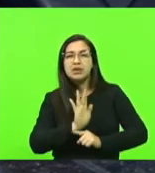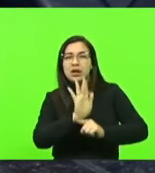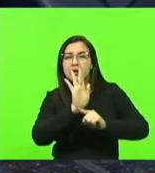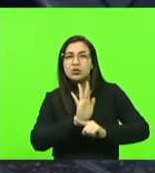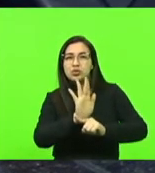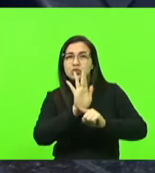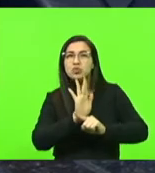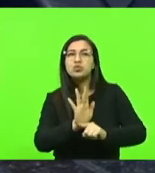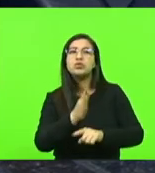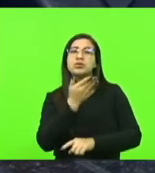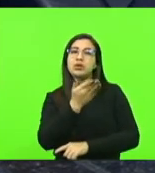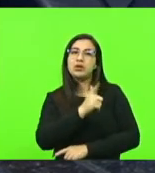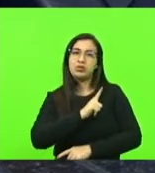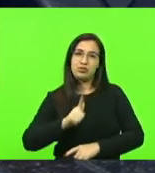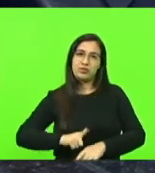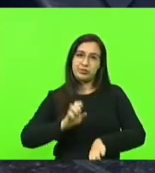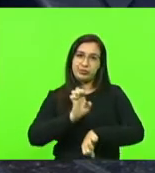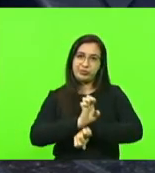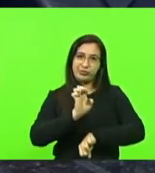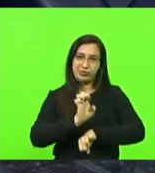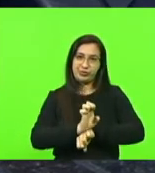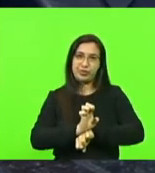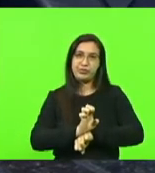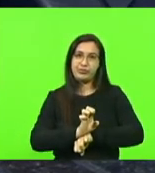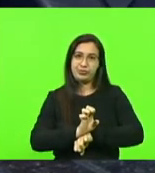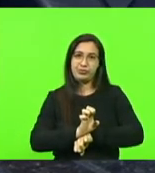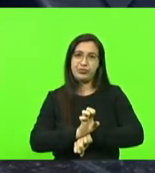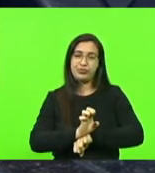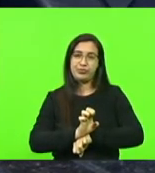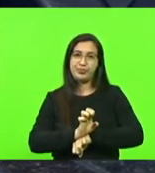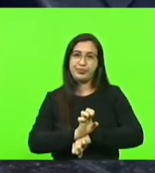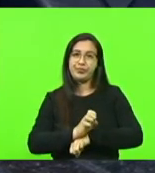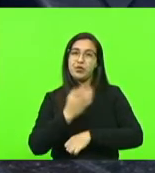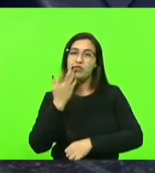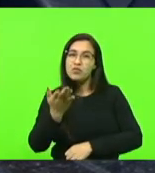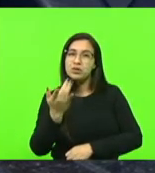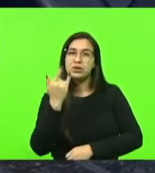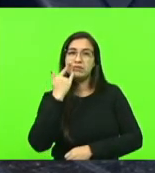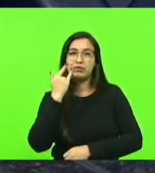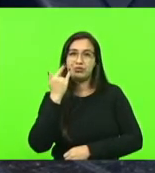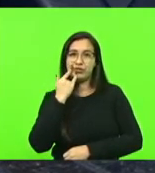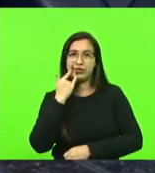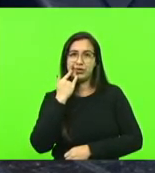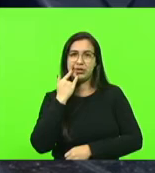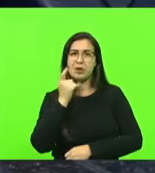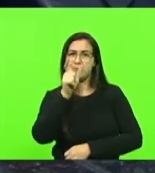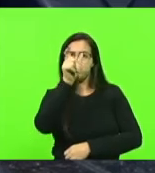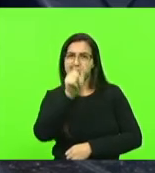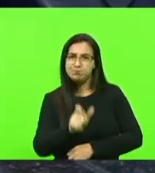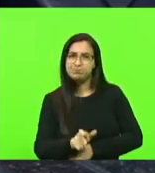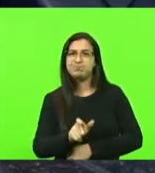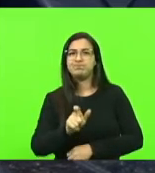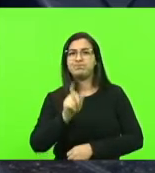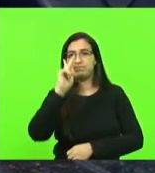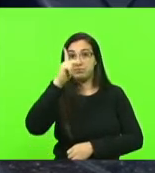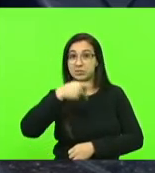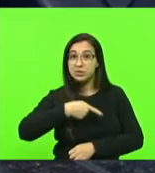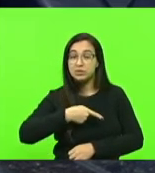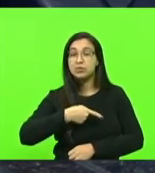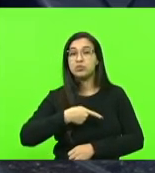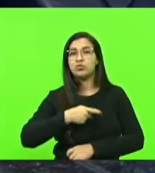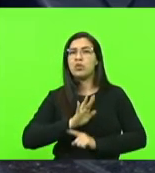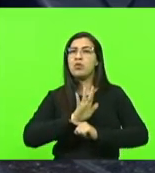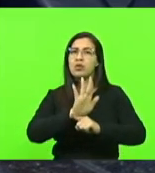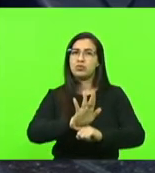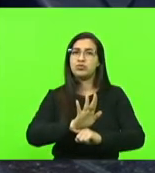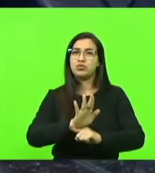efetivasse, com a presença pessoal de Vossa Excelência. É isso que nós temos que enaltecer, o parlamento, que foi muito